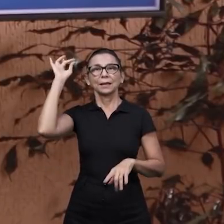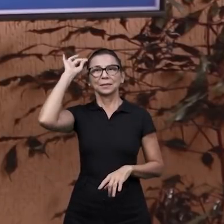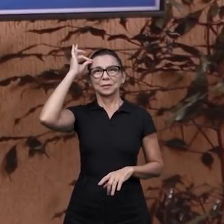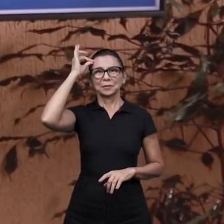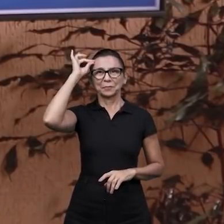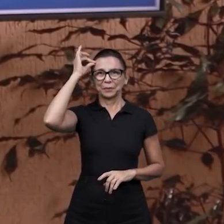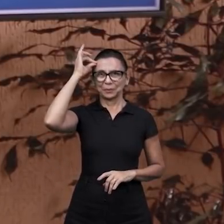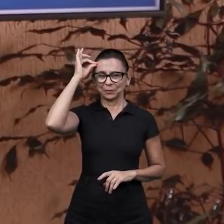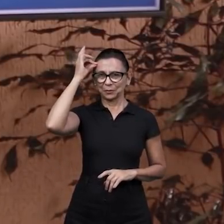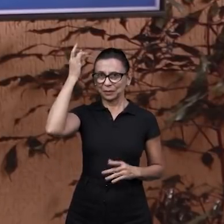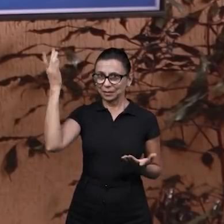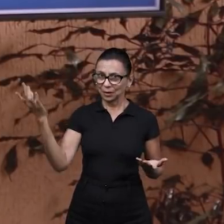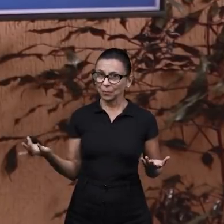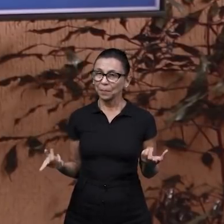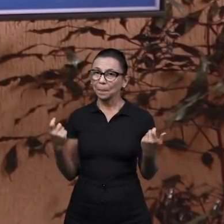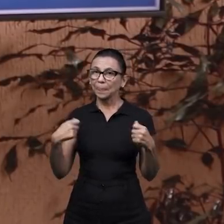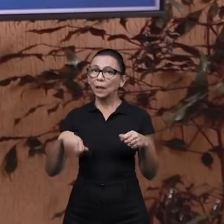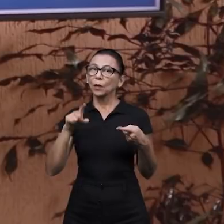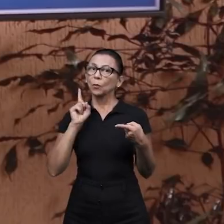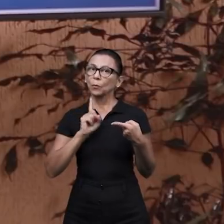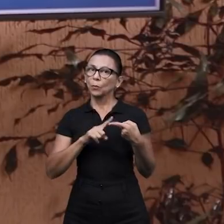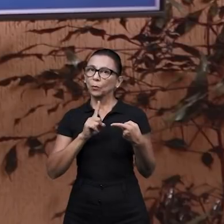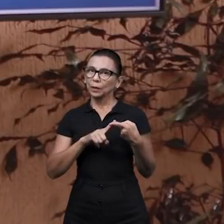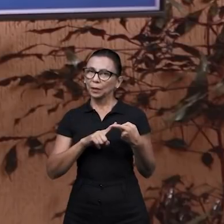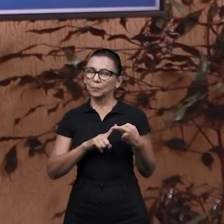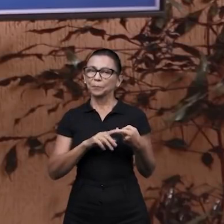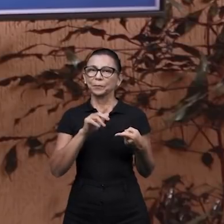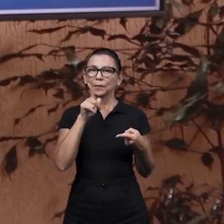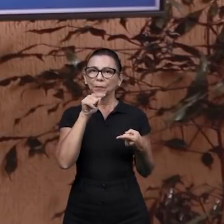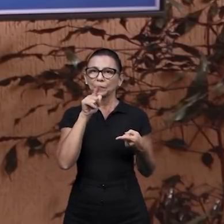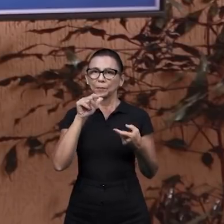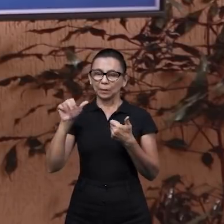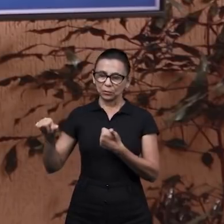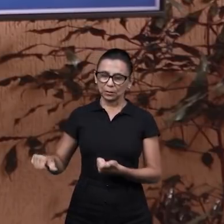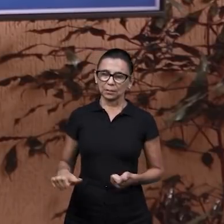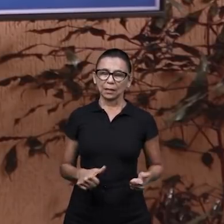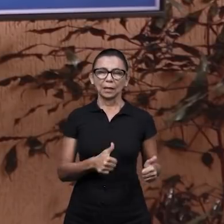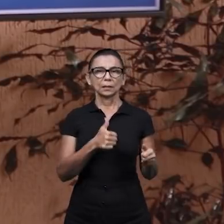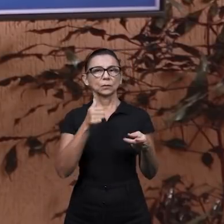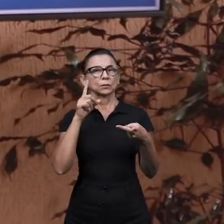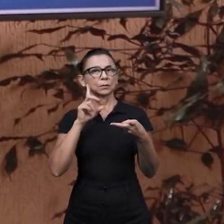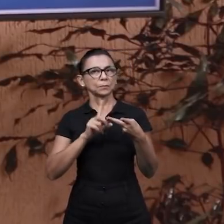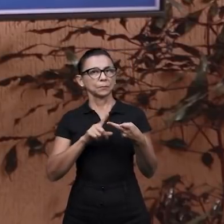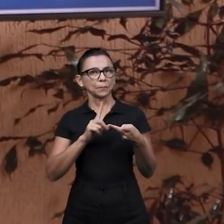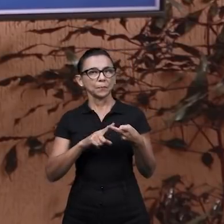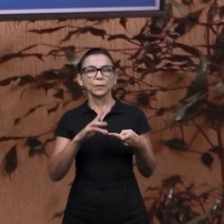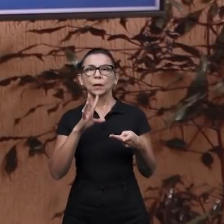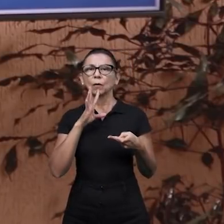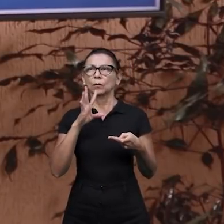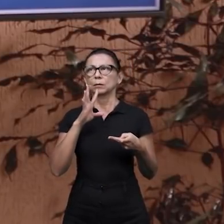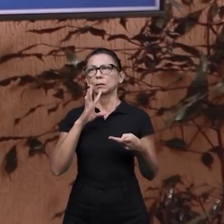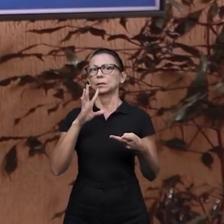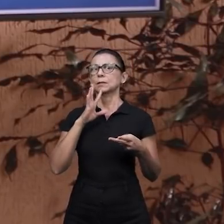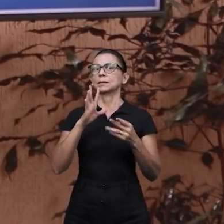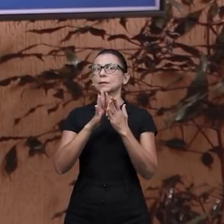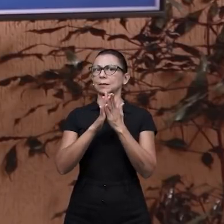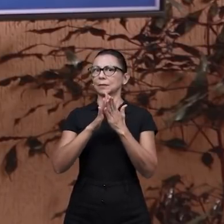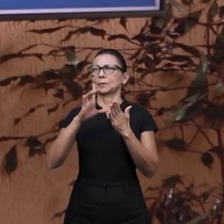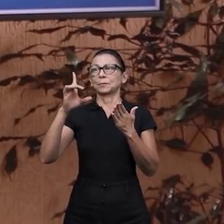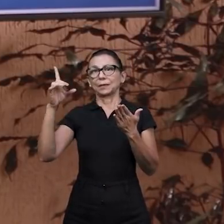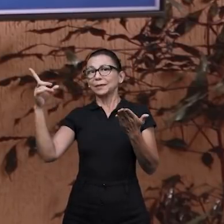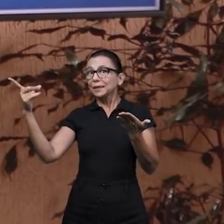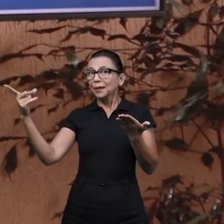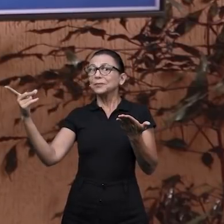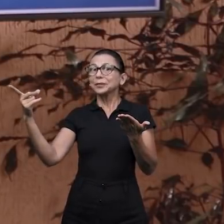espirituais. Então nós precisamos o quê? Sermos batizados com o Espírito Santo, conhecer a palavra, porque nós estamos falando